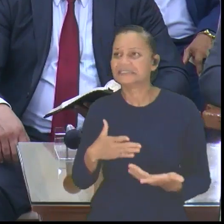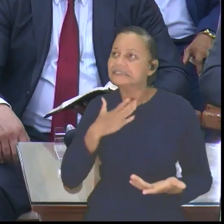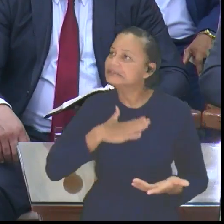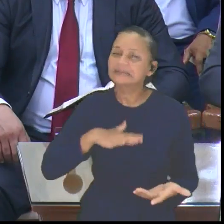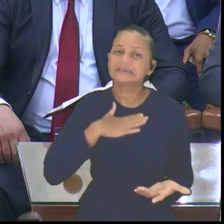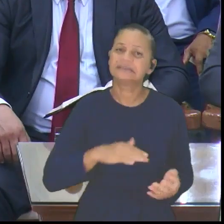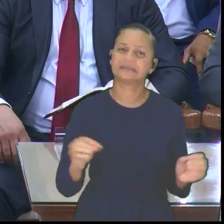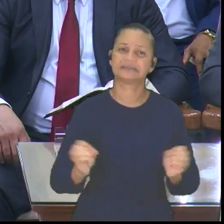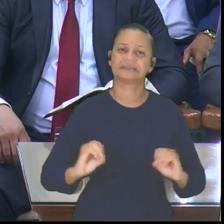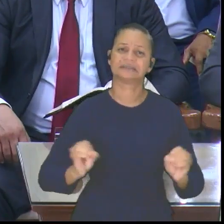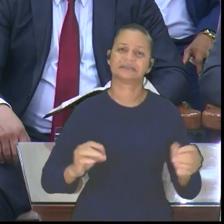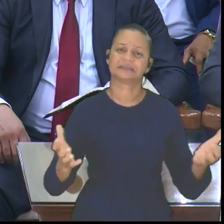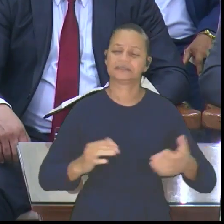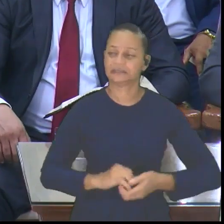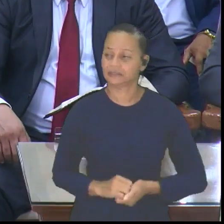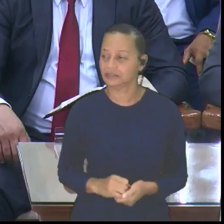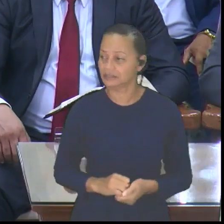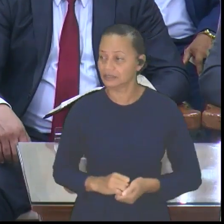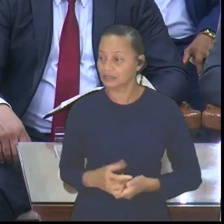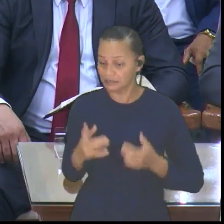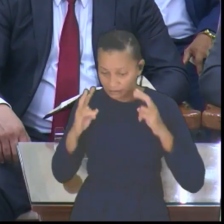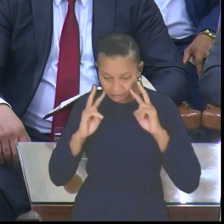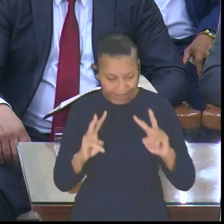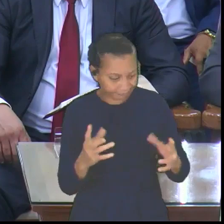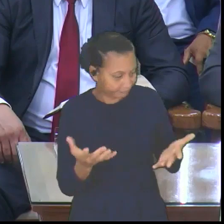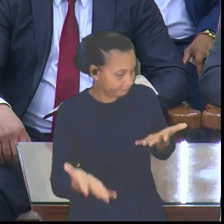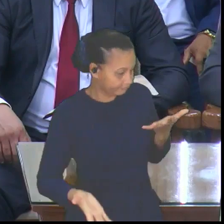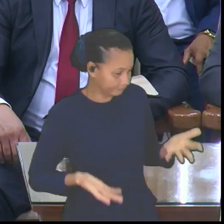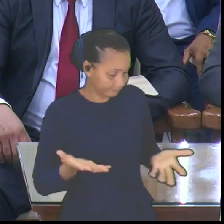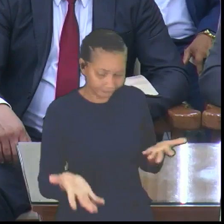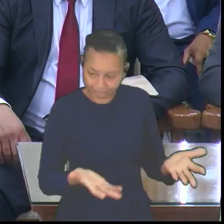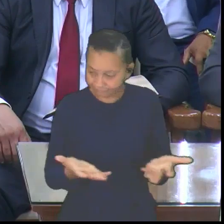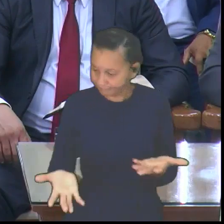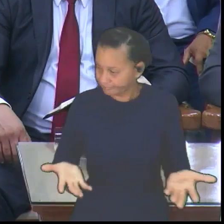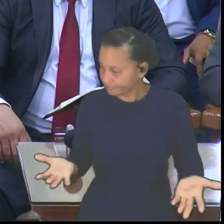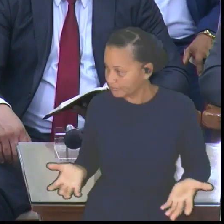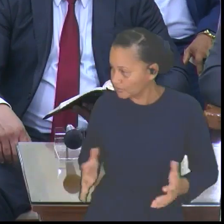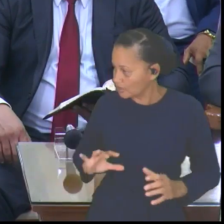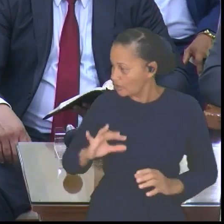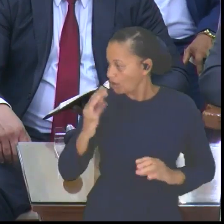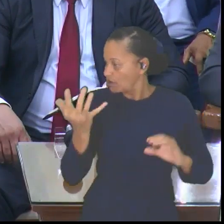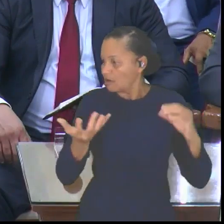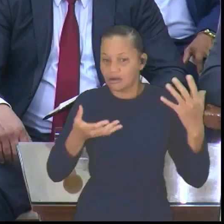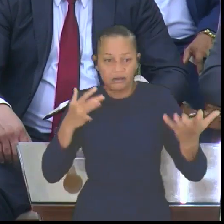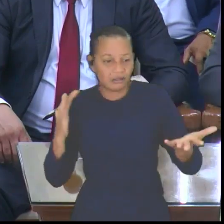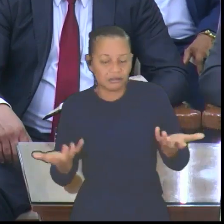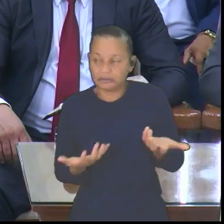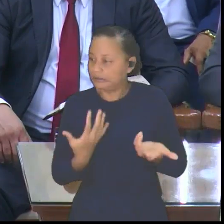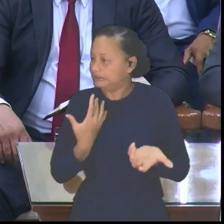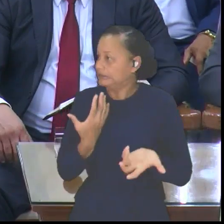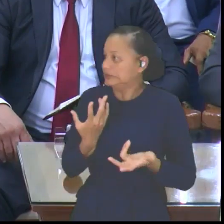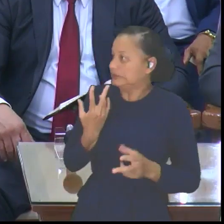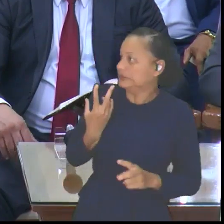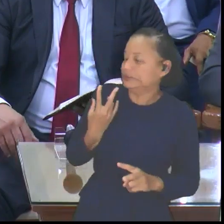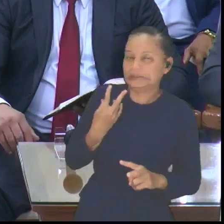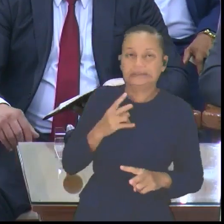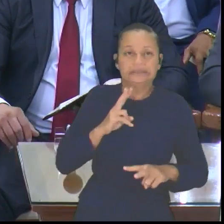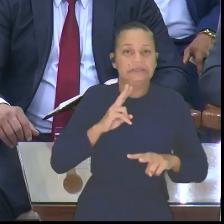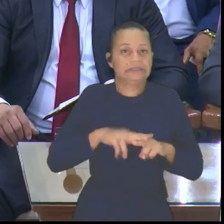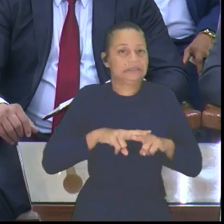irmão. E quando se vê atados, quando se vê preso pelas circunstâncias sem